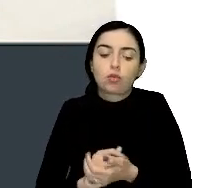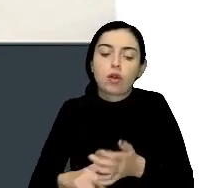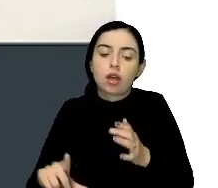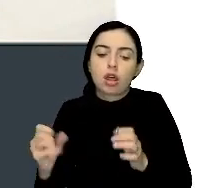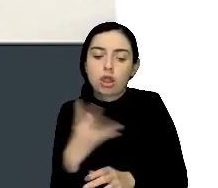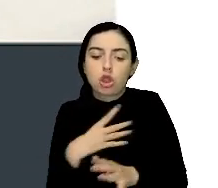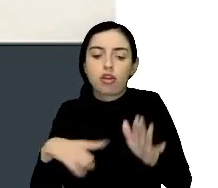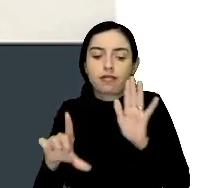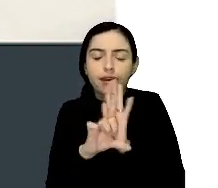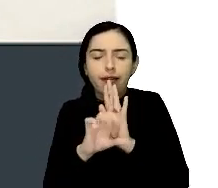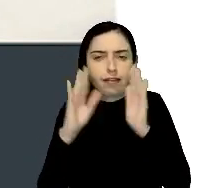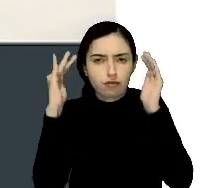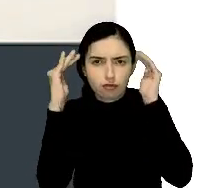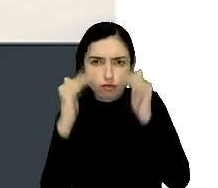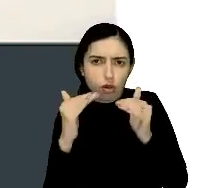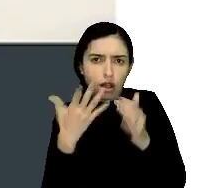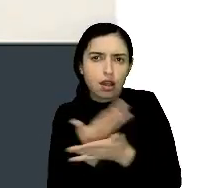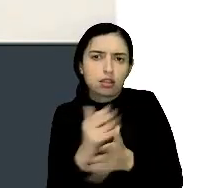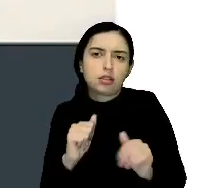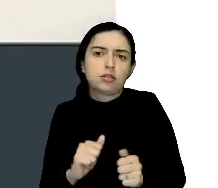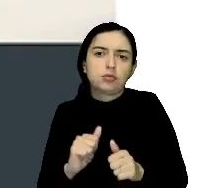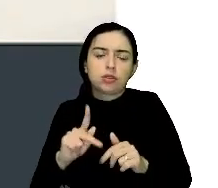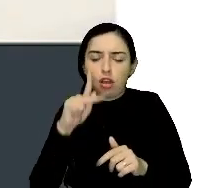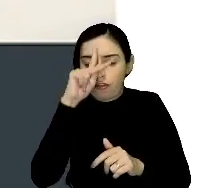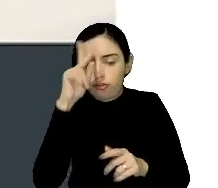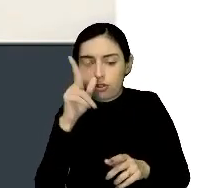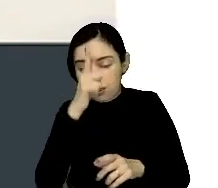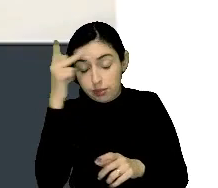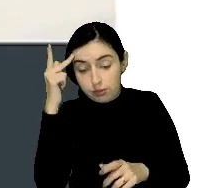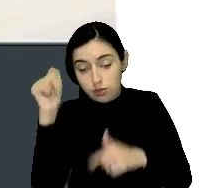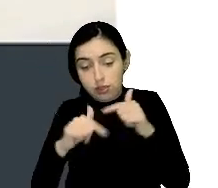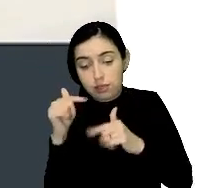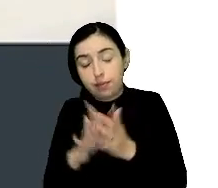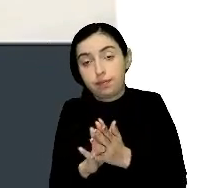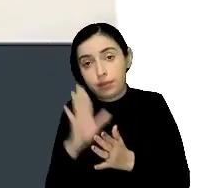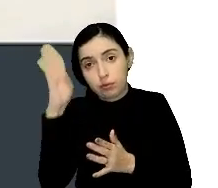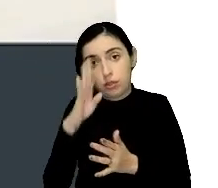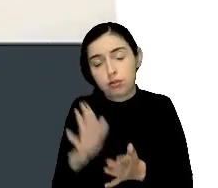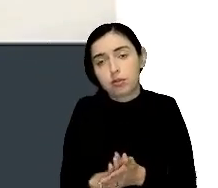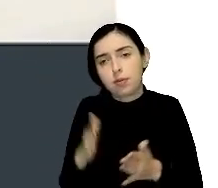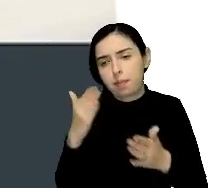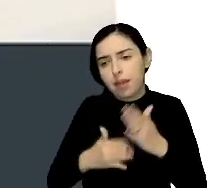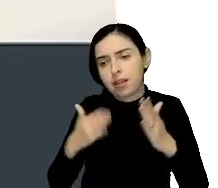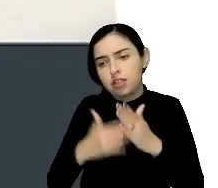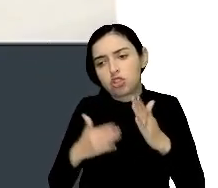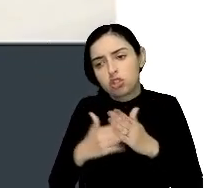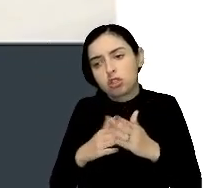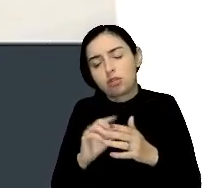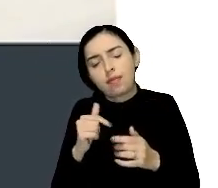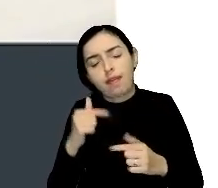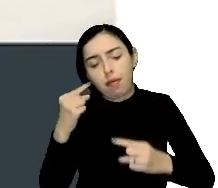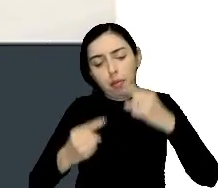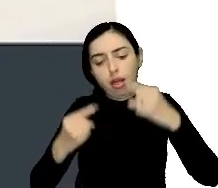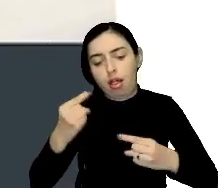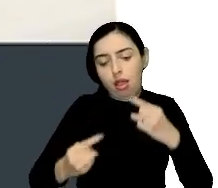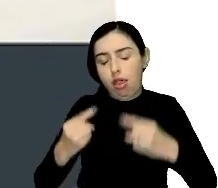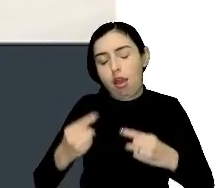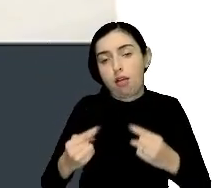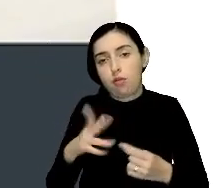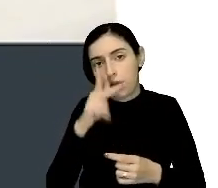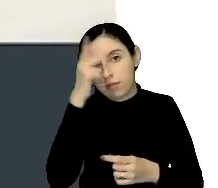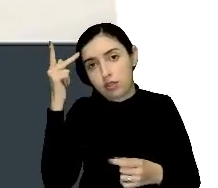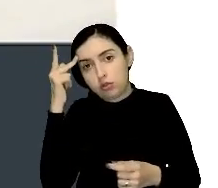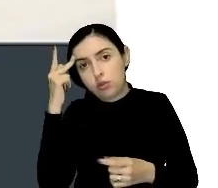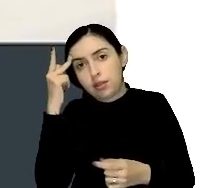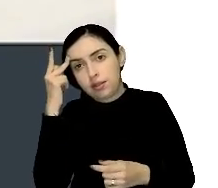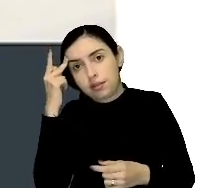é também uma força para o trabalhador brasileiro, né? Porque você vai impedir que ele tenha como competidor alguém que está em